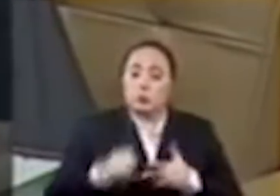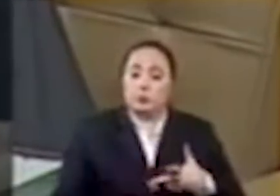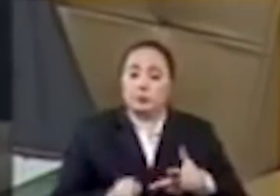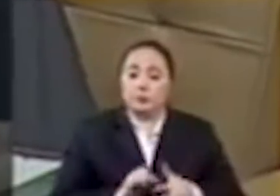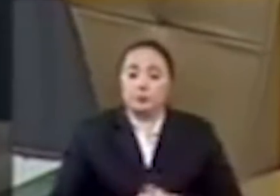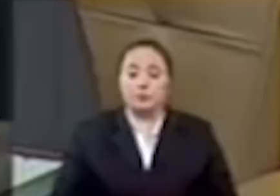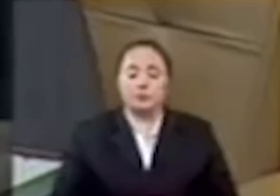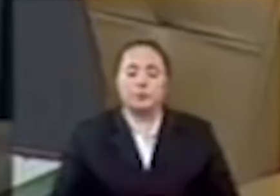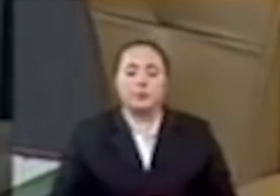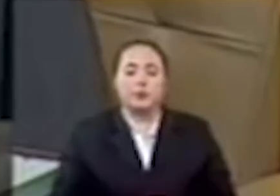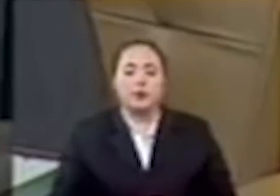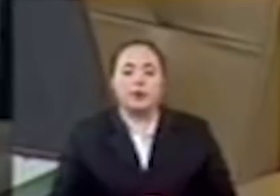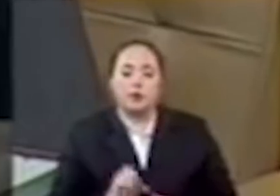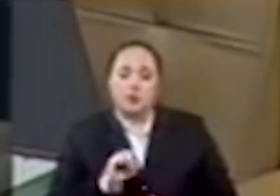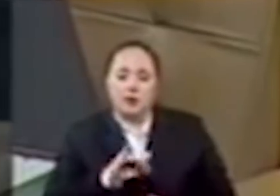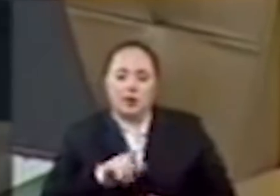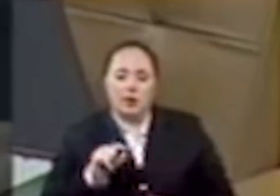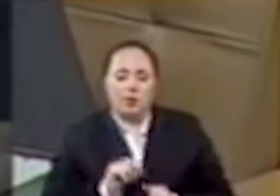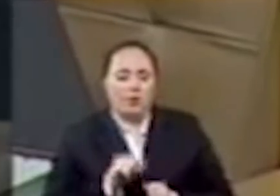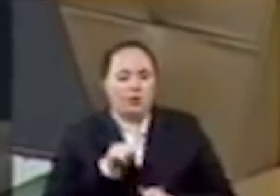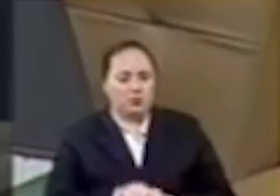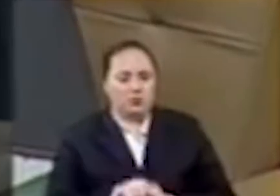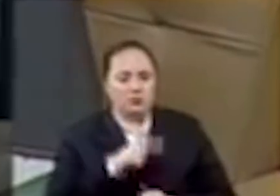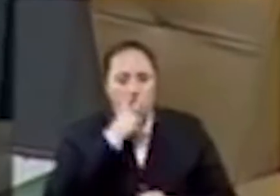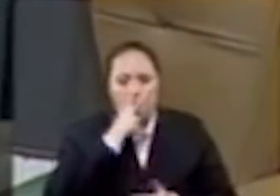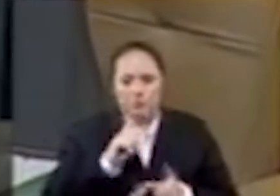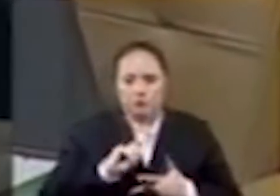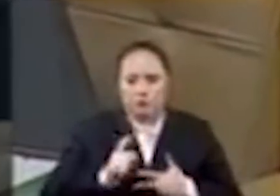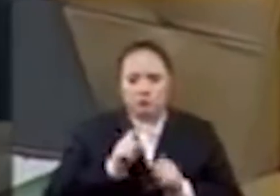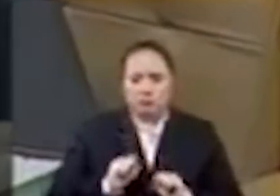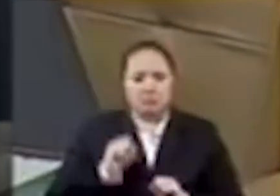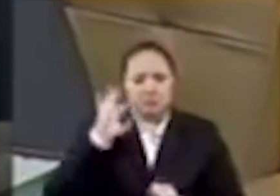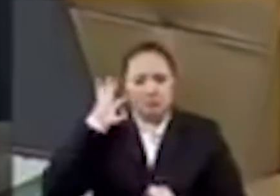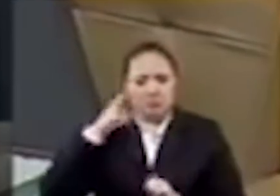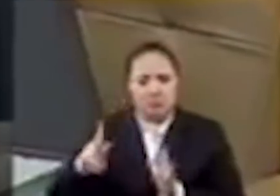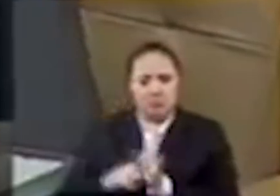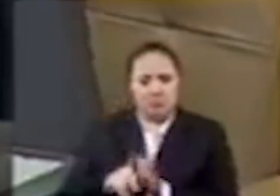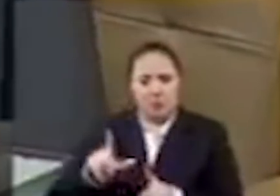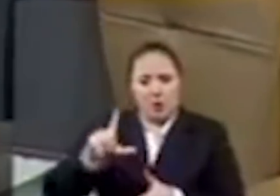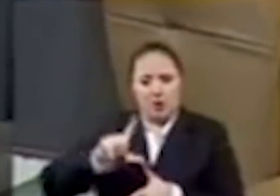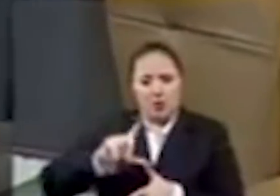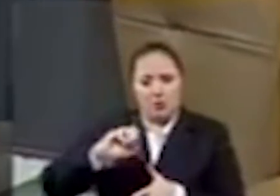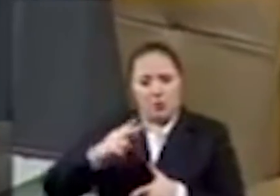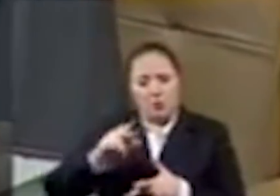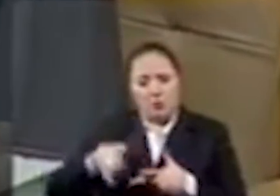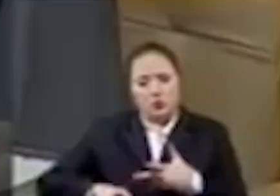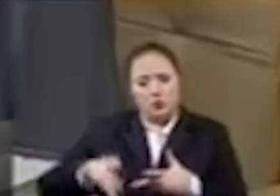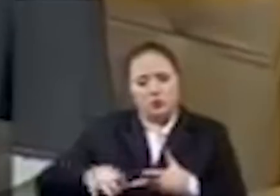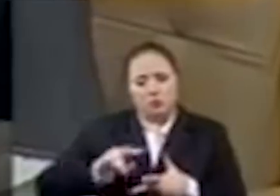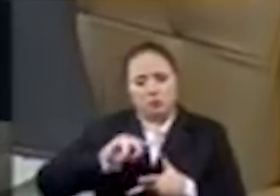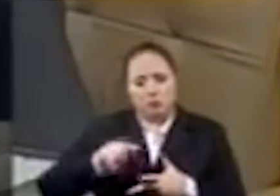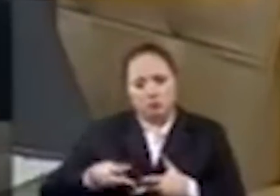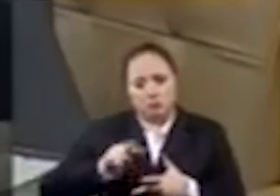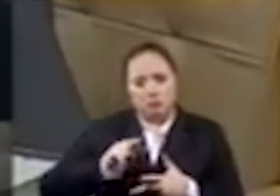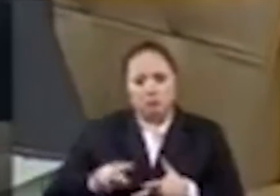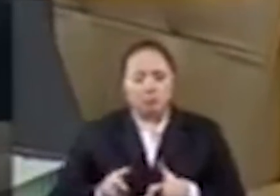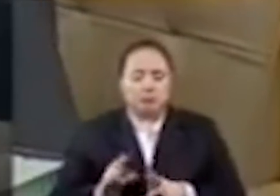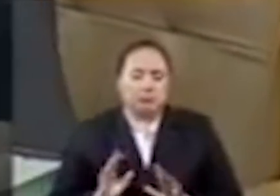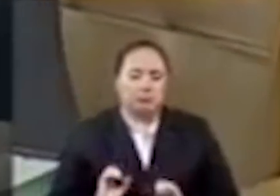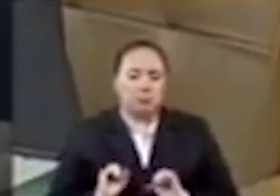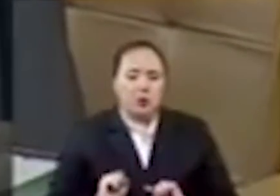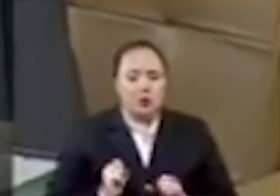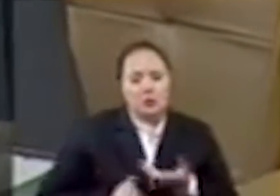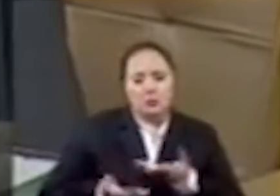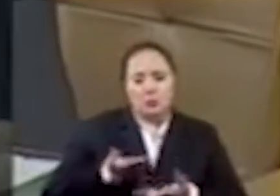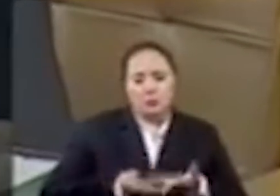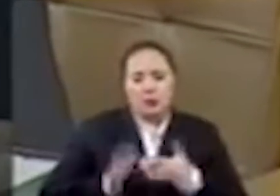Poder Executivo poderiam ser colocadas para decisão do Legislativo e do Judiciário, de modo a restringir indevidamente a